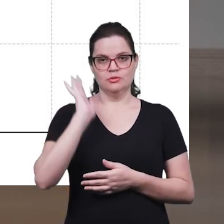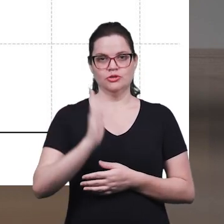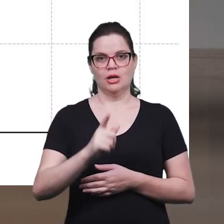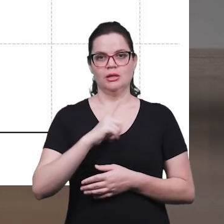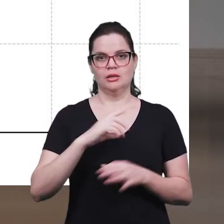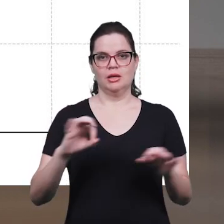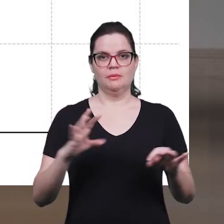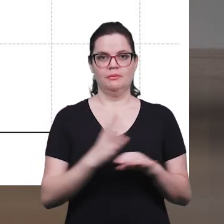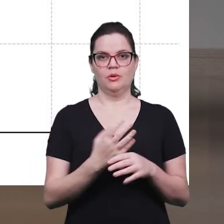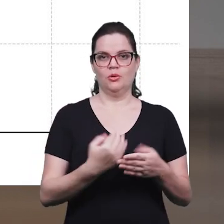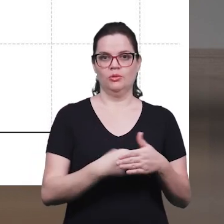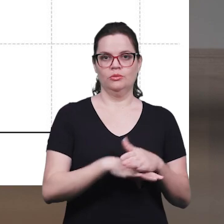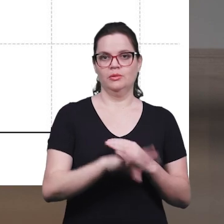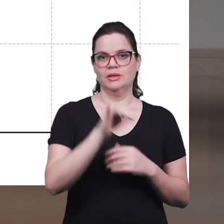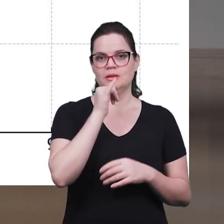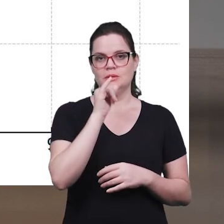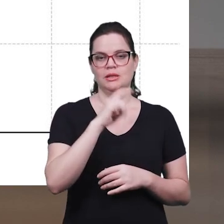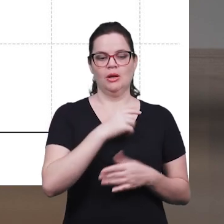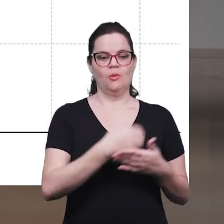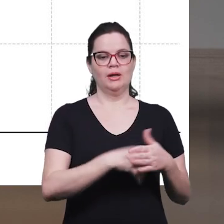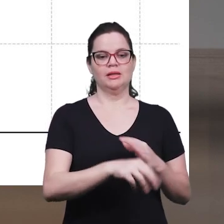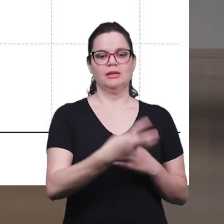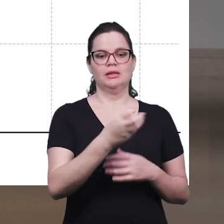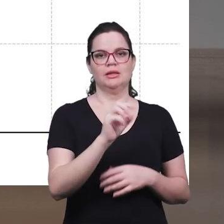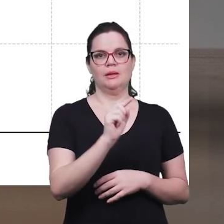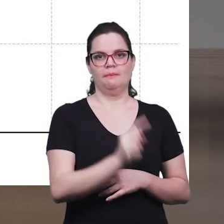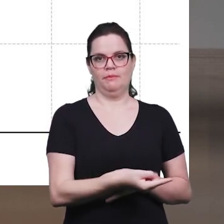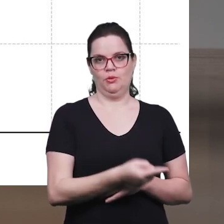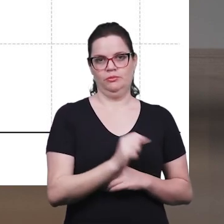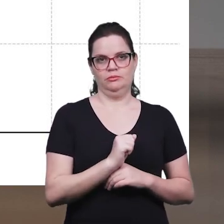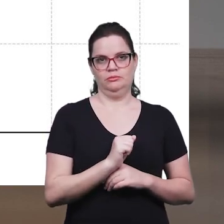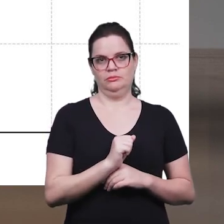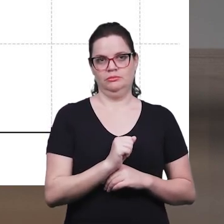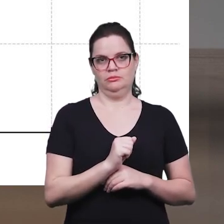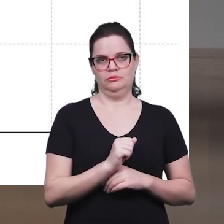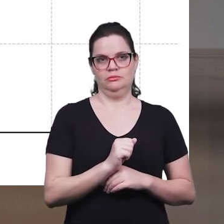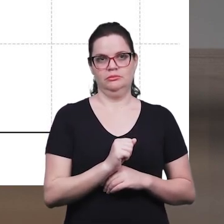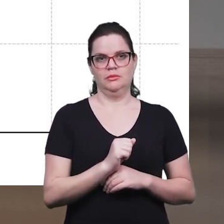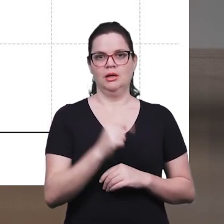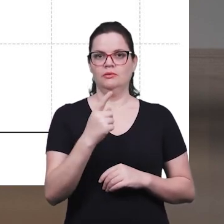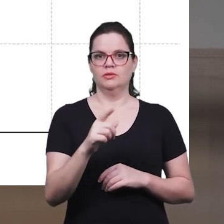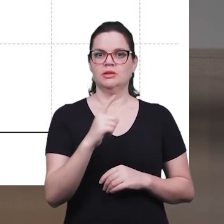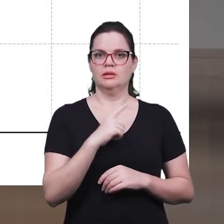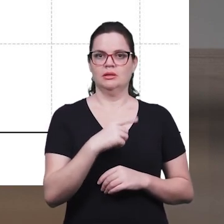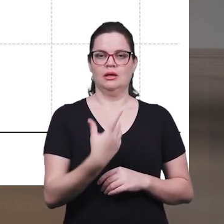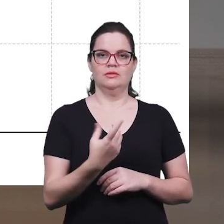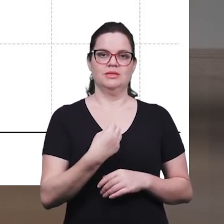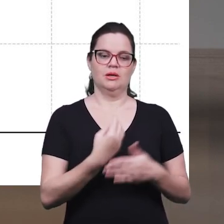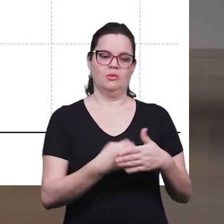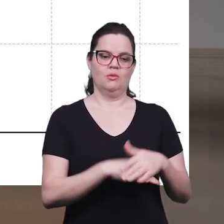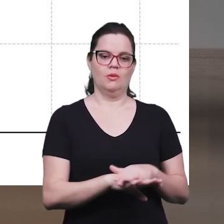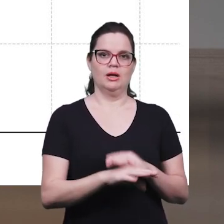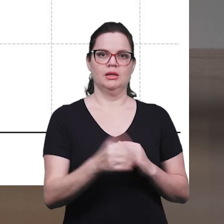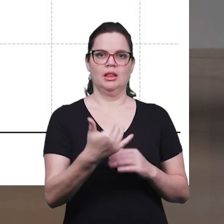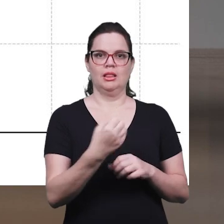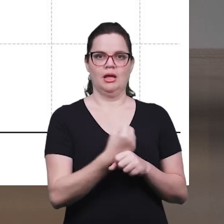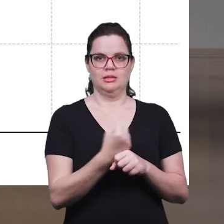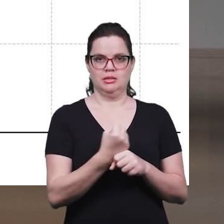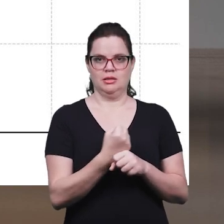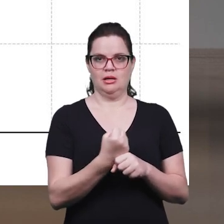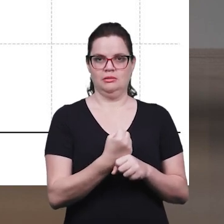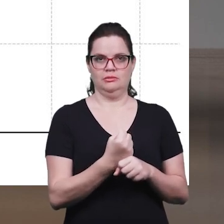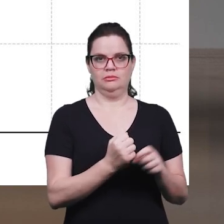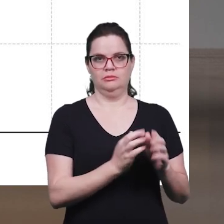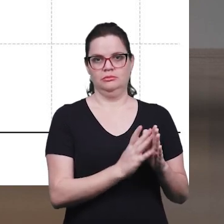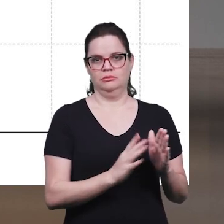reserva. Então, eu simulei se ele tem hoje R$30 mil, ele tem um filho, e ele guarda isso por 10 anos. Qual é o valor final